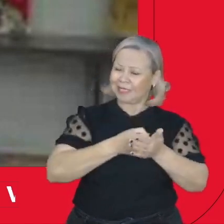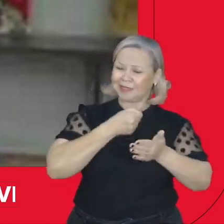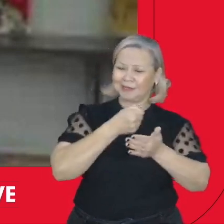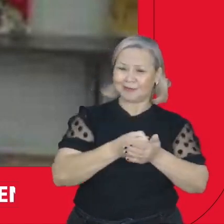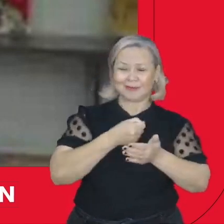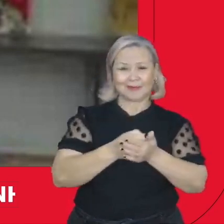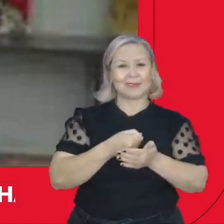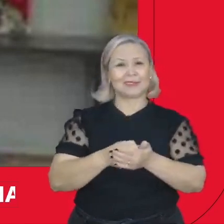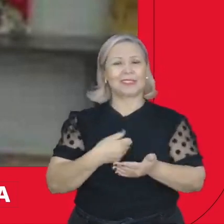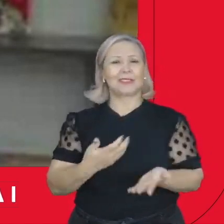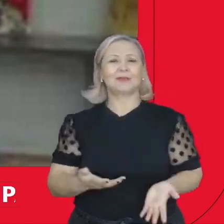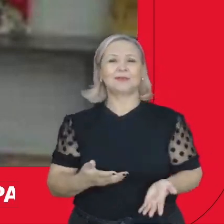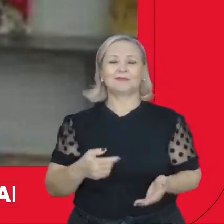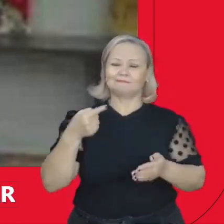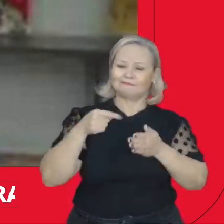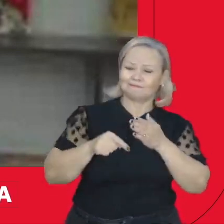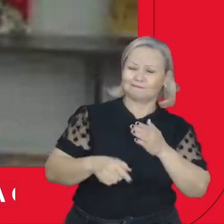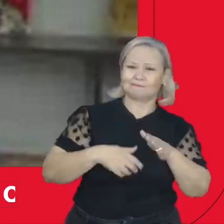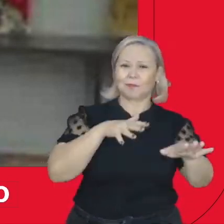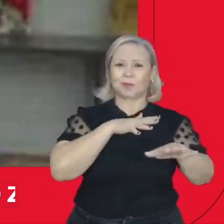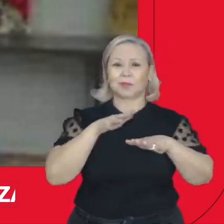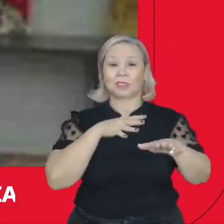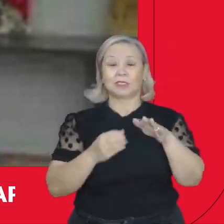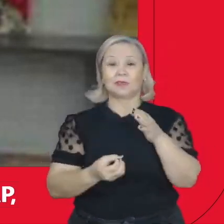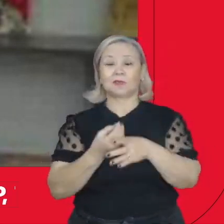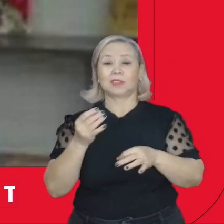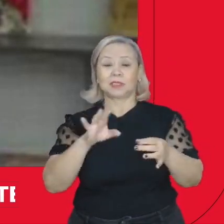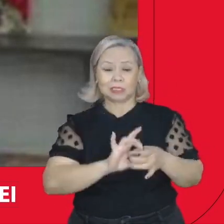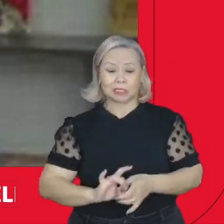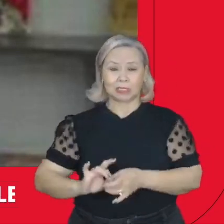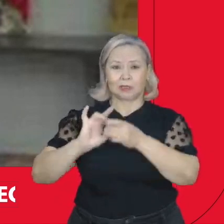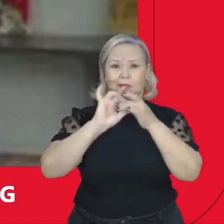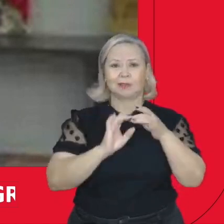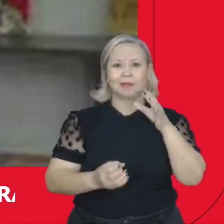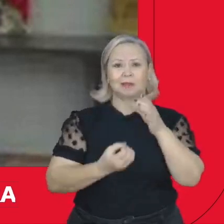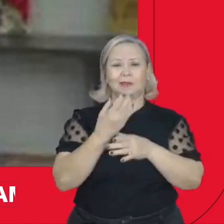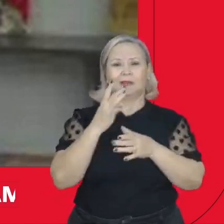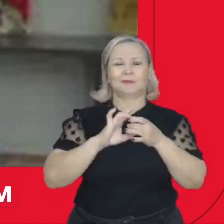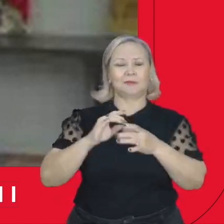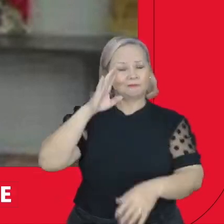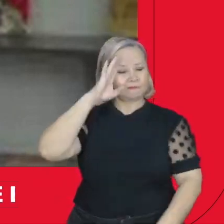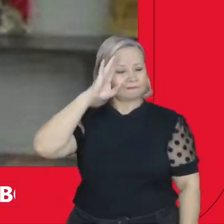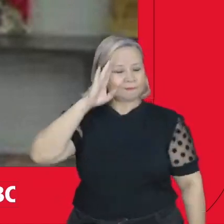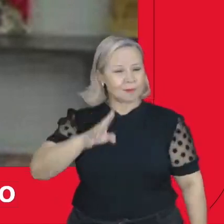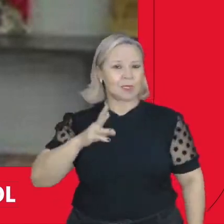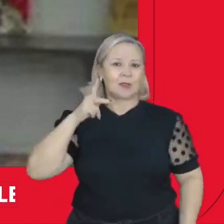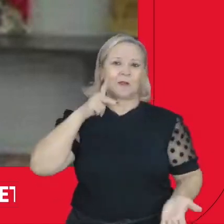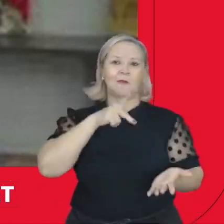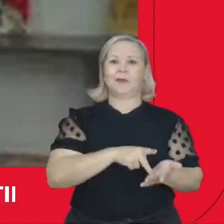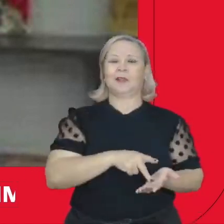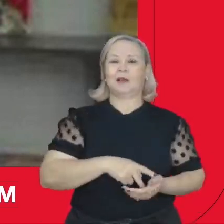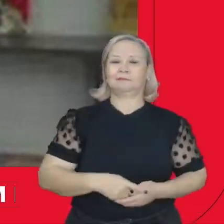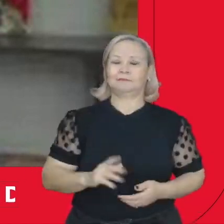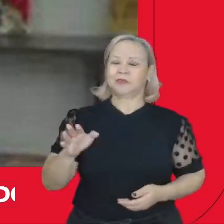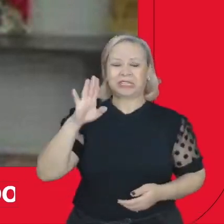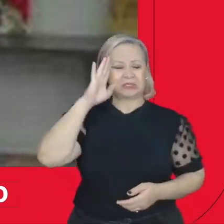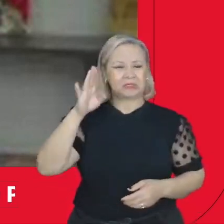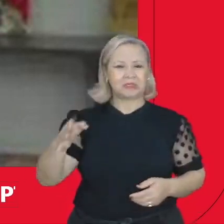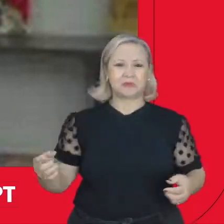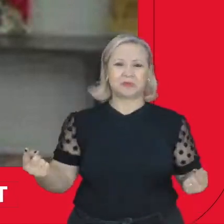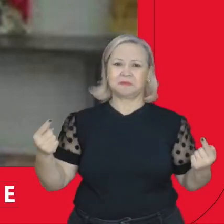turno e eu quero ter o prazer de disputar o segundo turno, já tendo o presidente Lula eleito no primeiro turno, junto com o Olívio